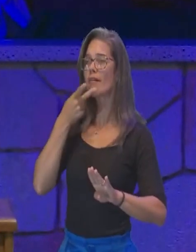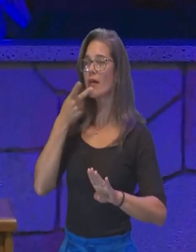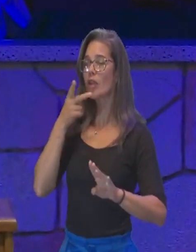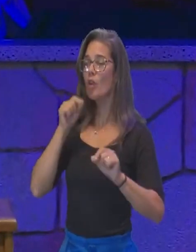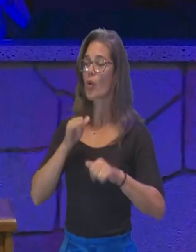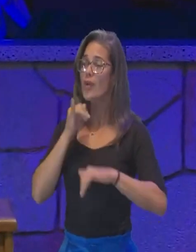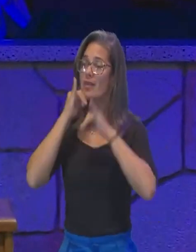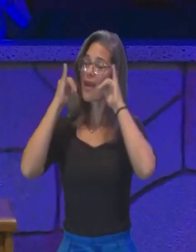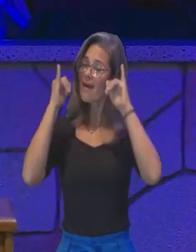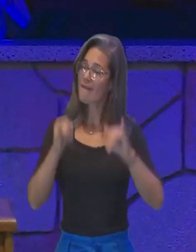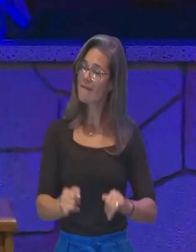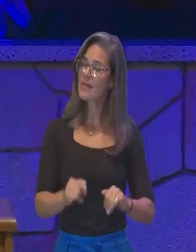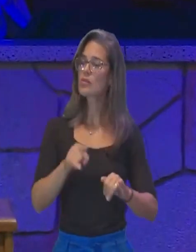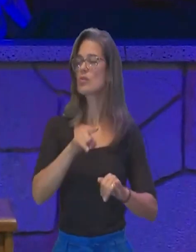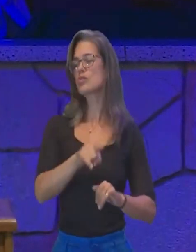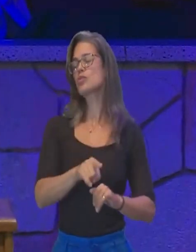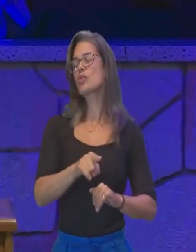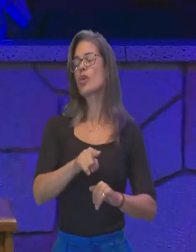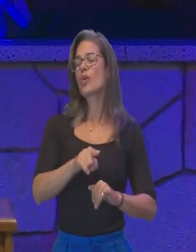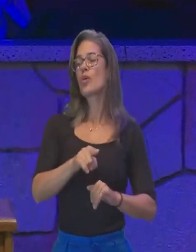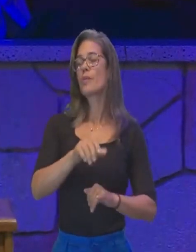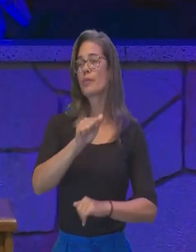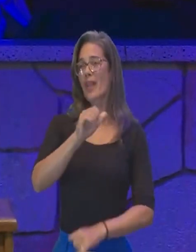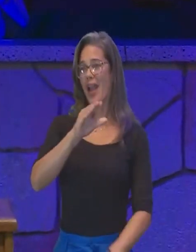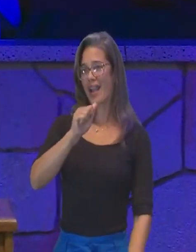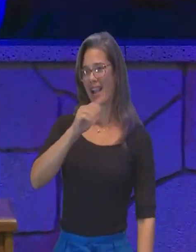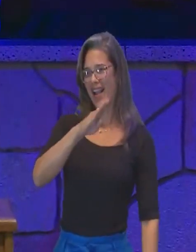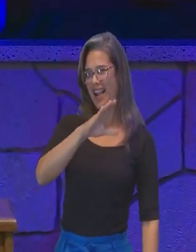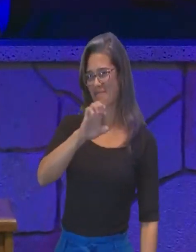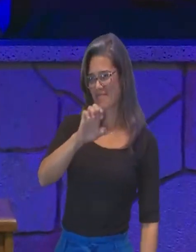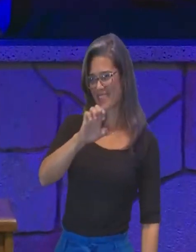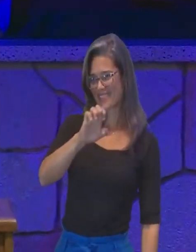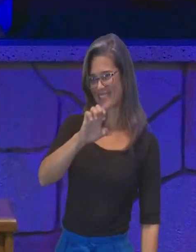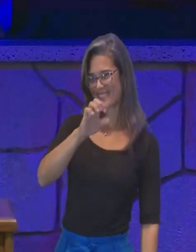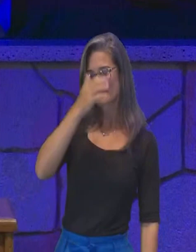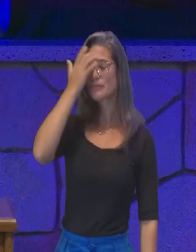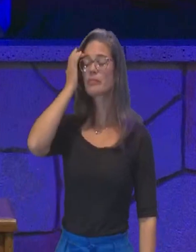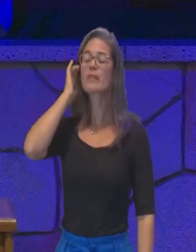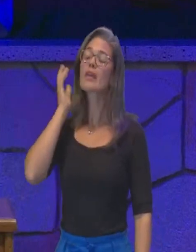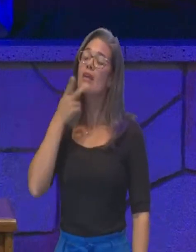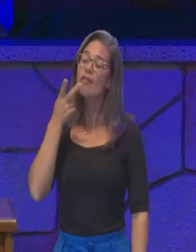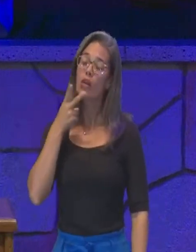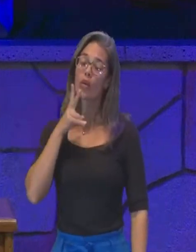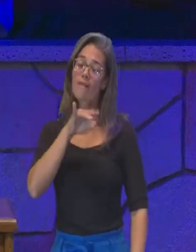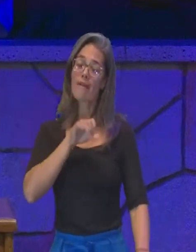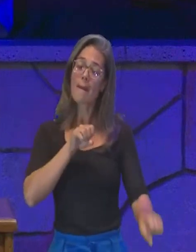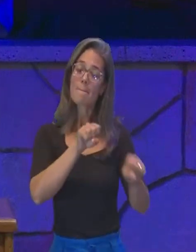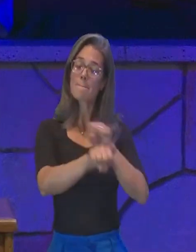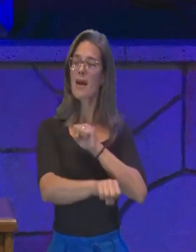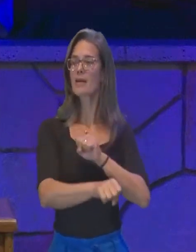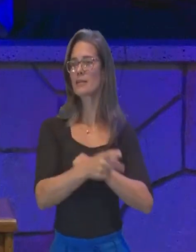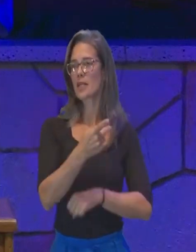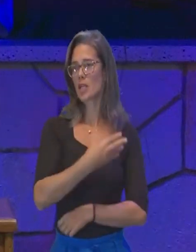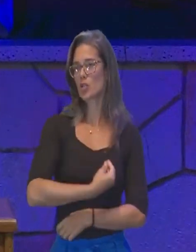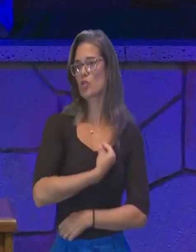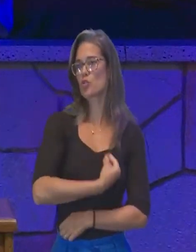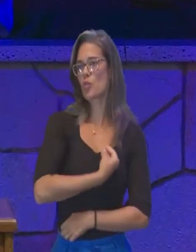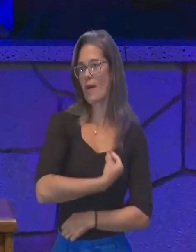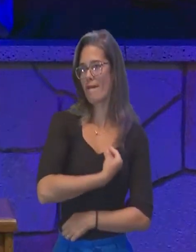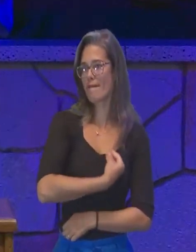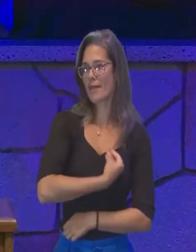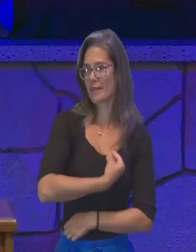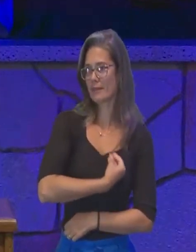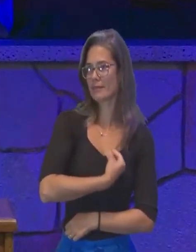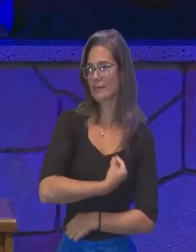um deles. Temendo, pois, Elias levantou-se e, para salvar a sua vida, se foi e chegou a Berseba,